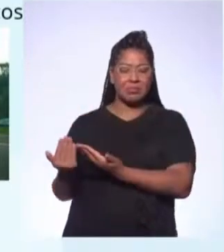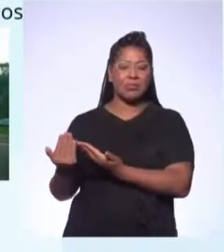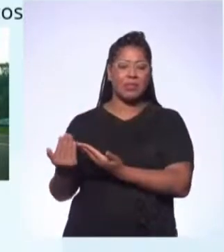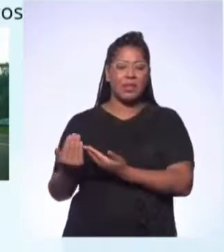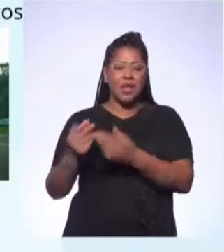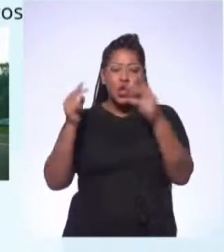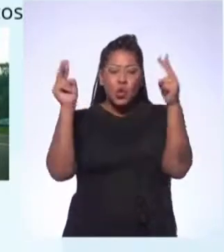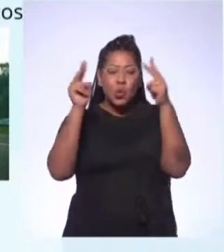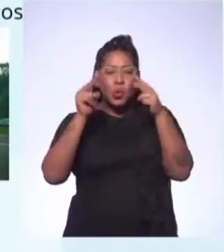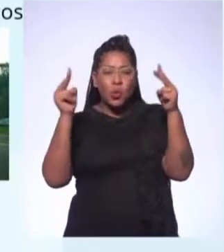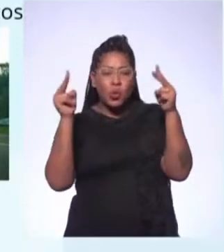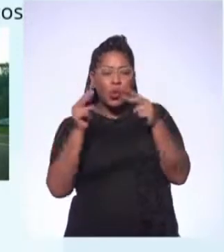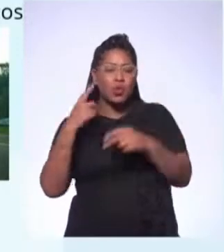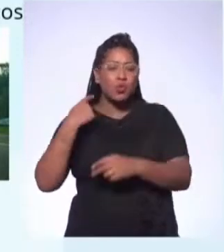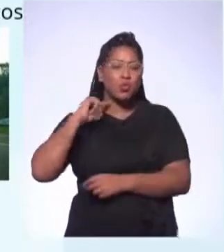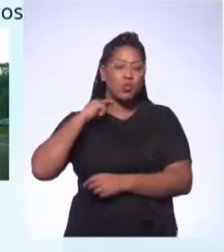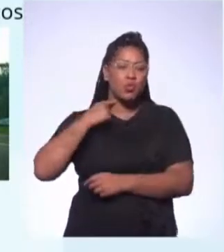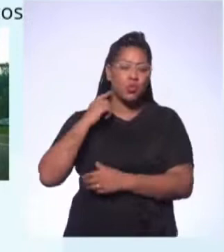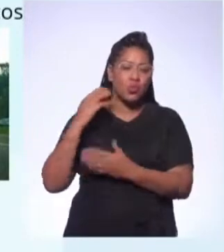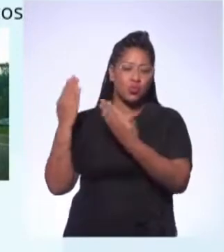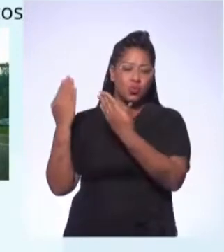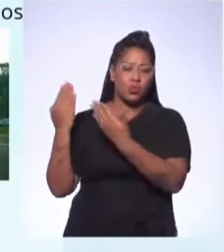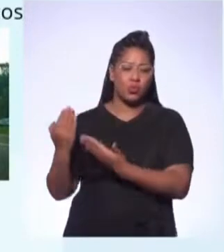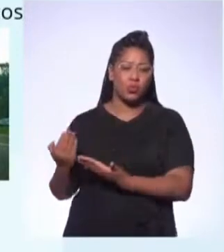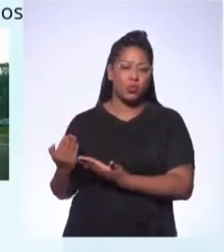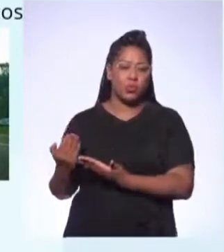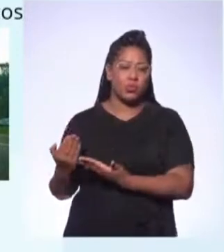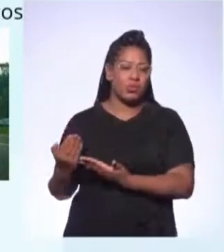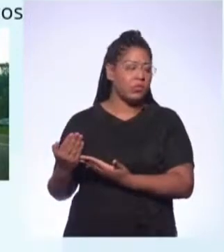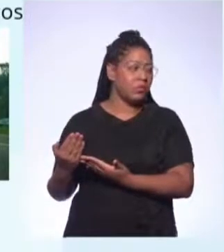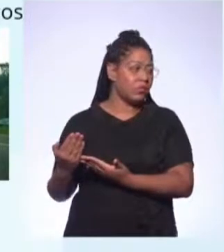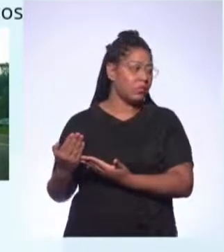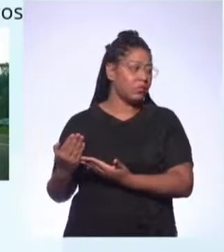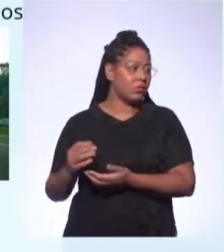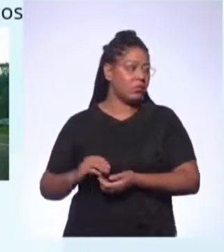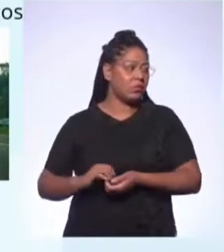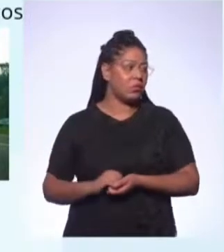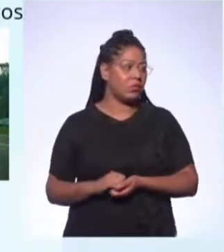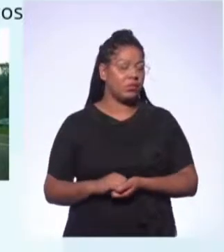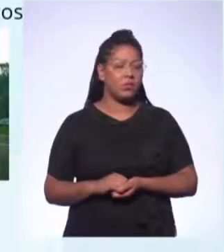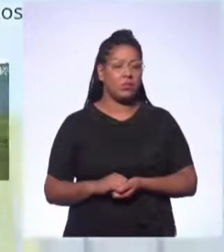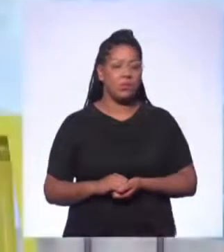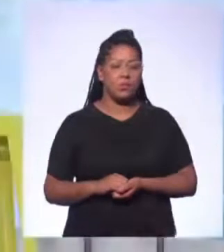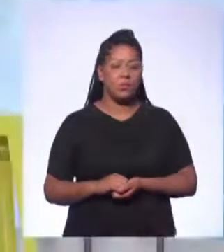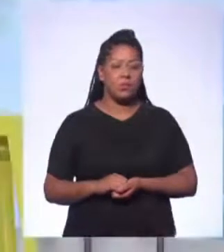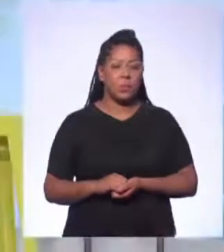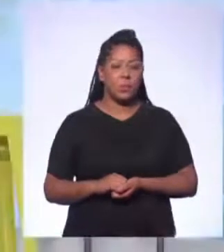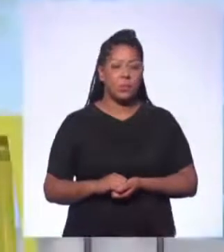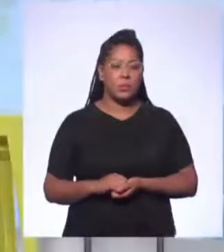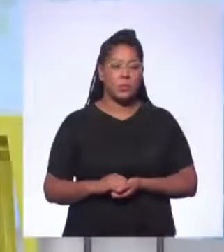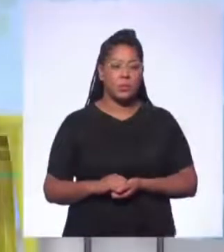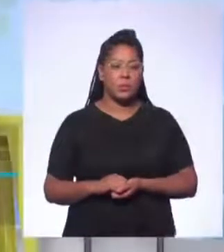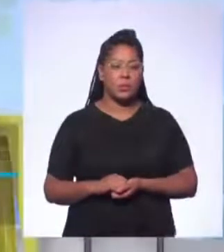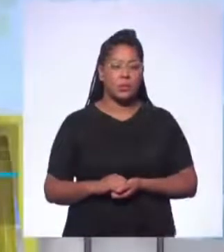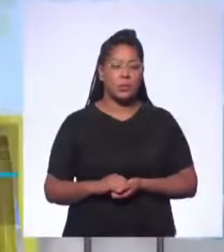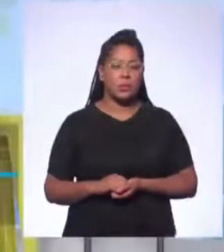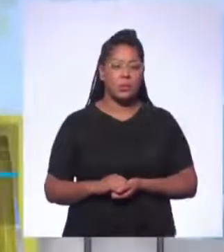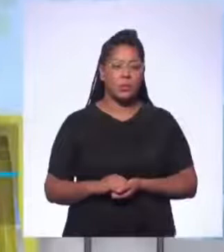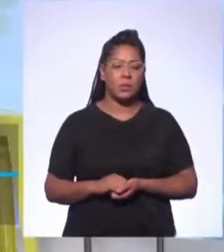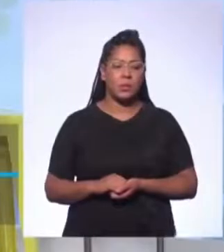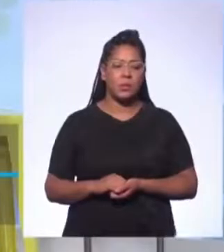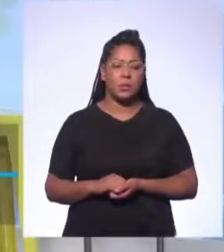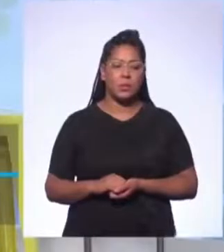Portanto, né, desde a década de 90, os carros, as firmas, elas